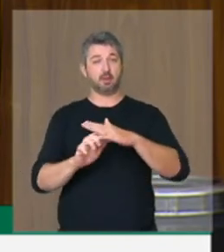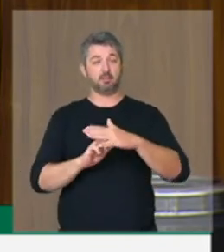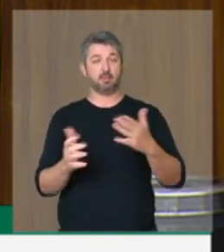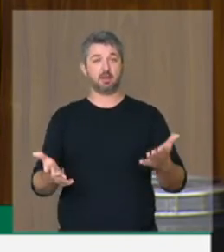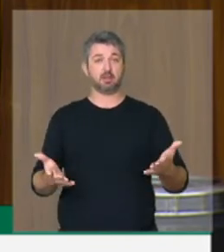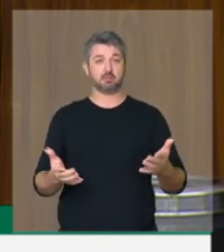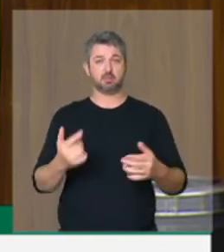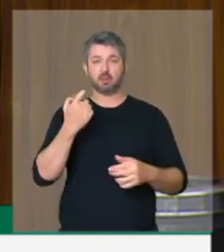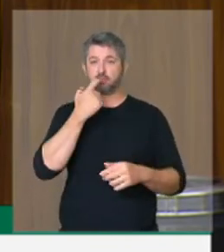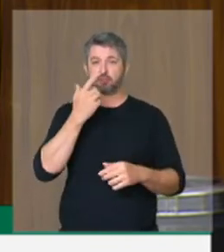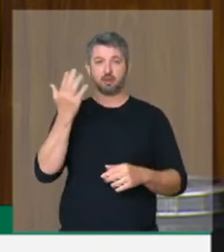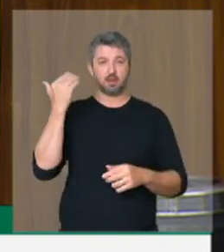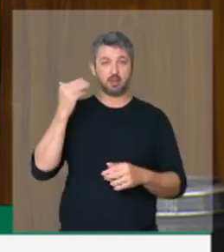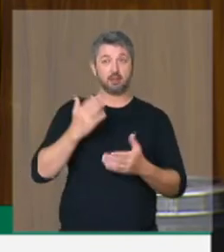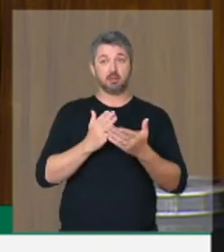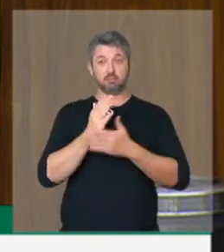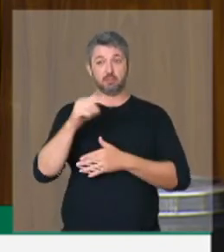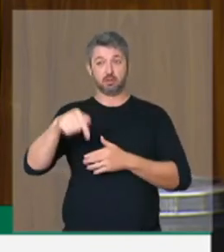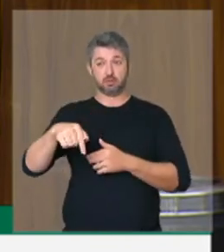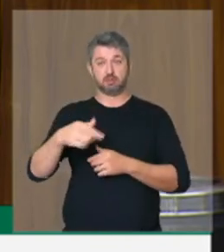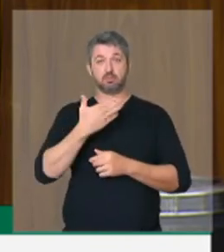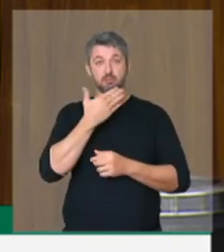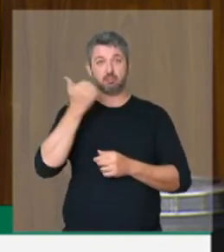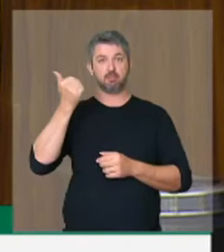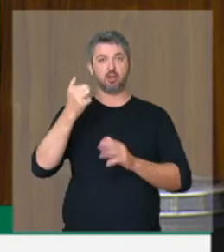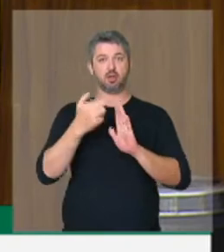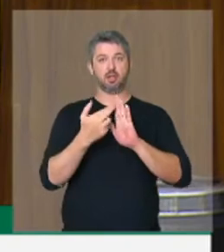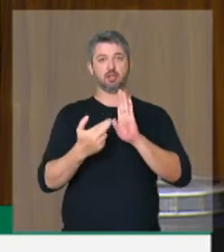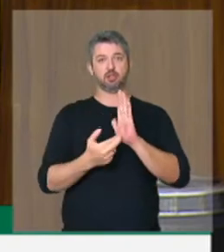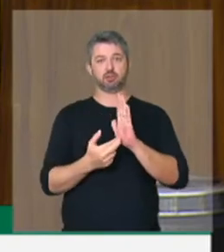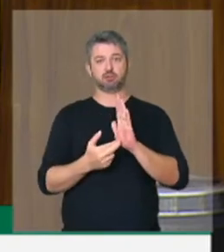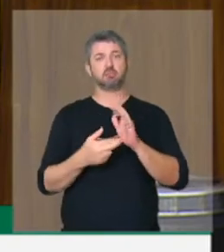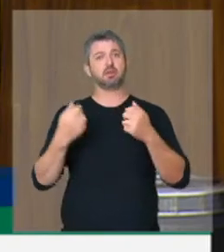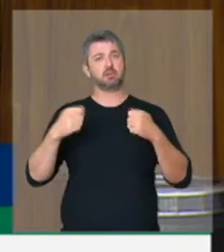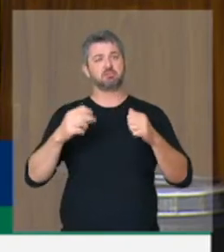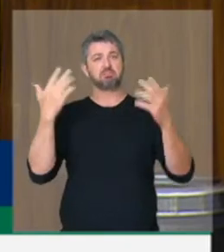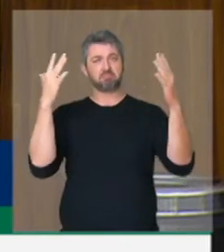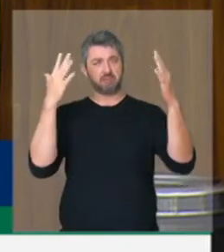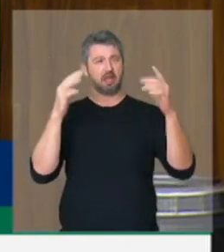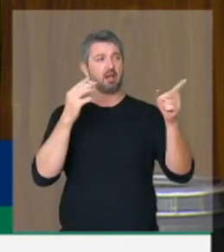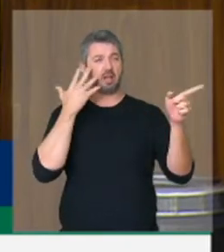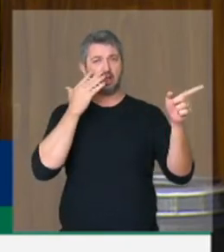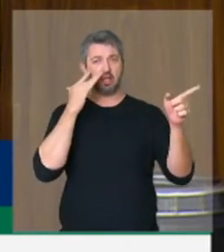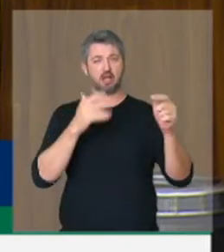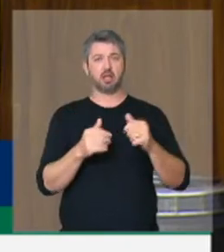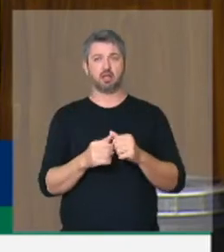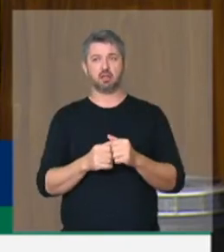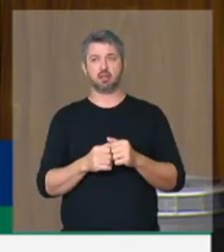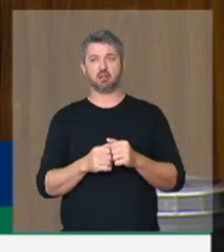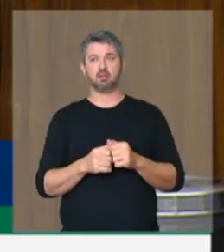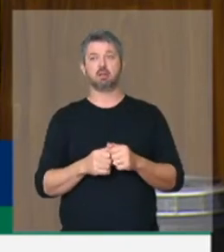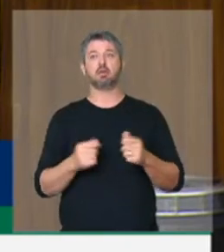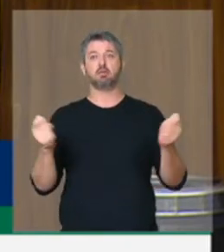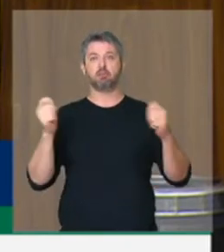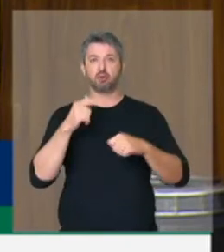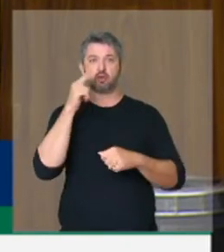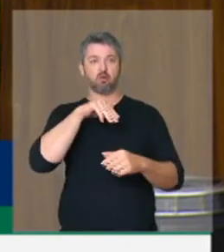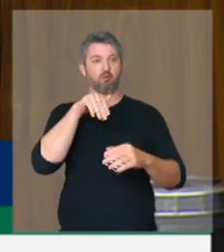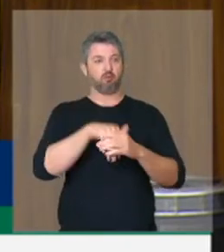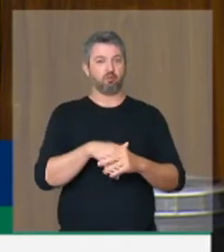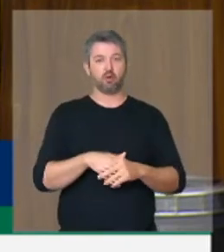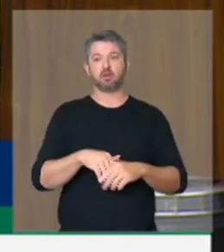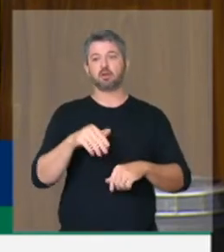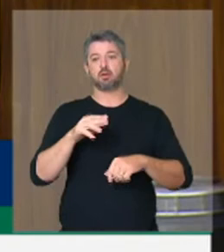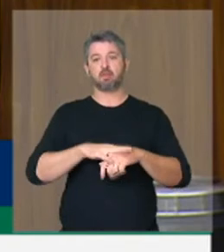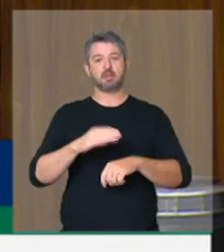Recentemente, aprovamos aqui a modernização do regimento e temos que aplaudir o presidente Arthur Lira. Isso tem possibilitado votações